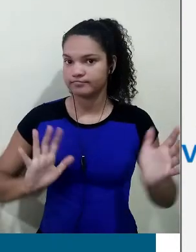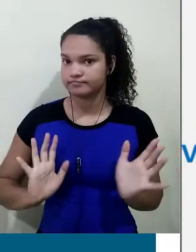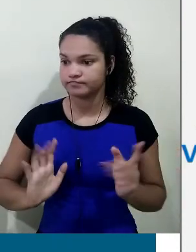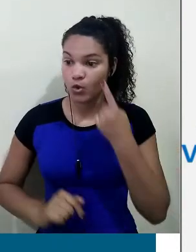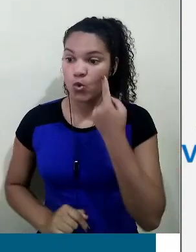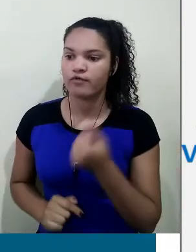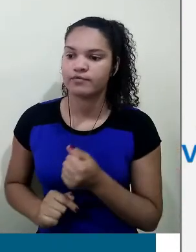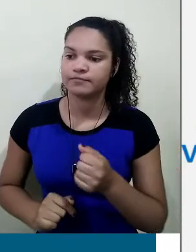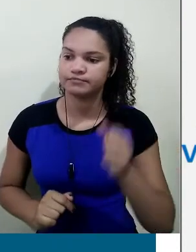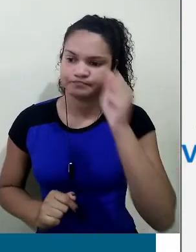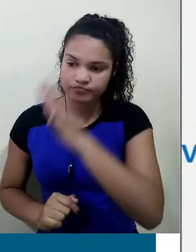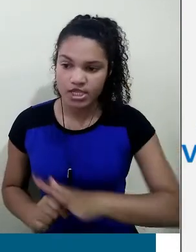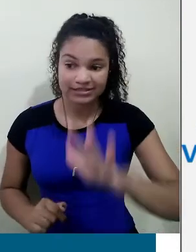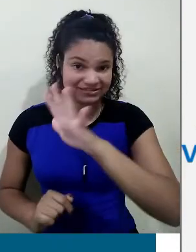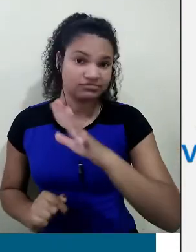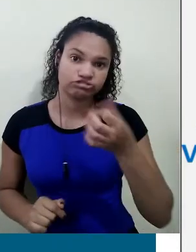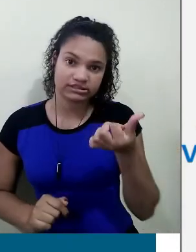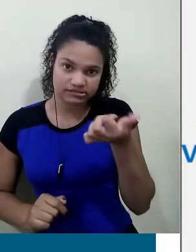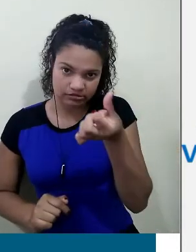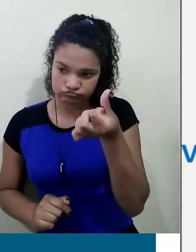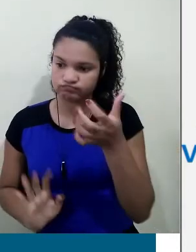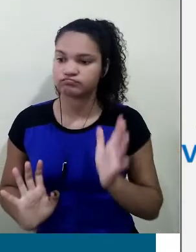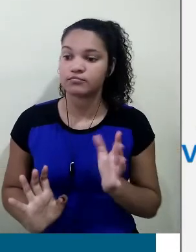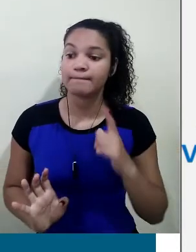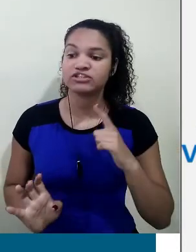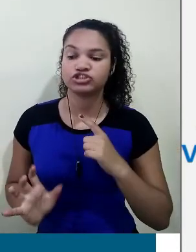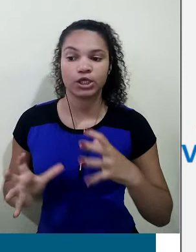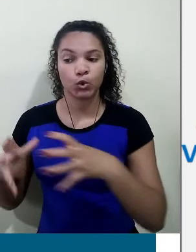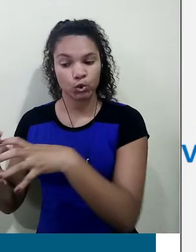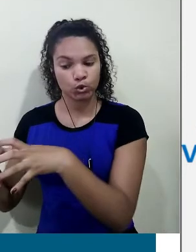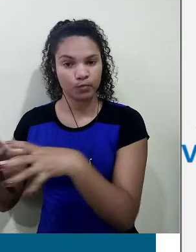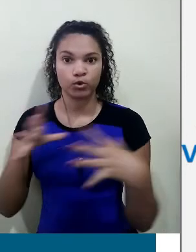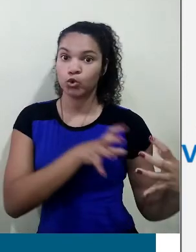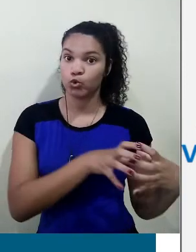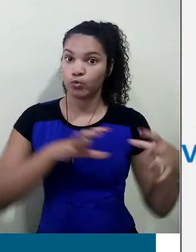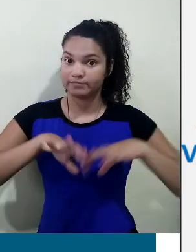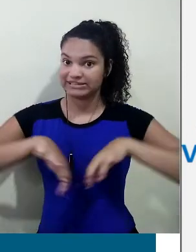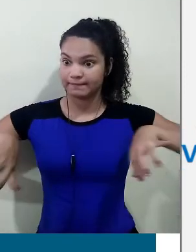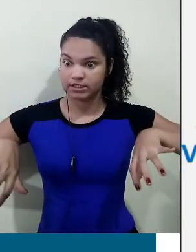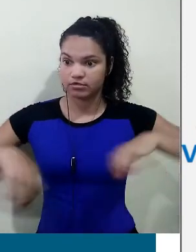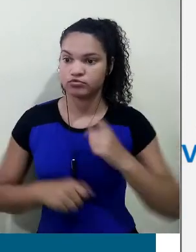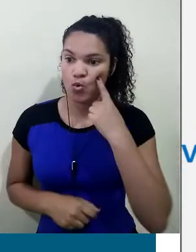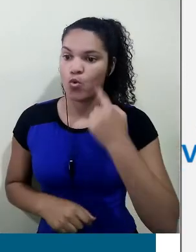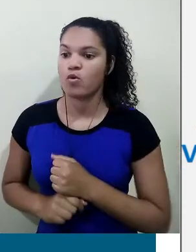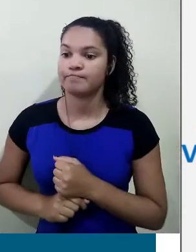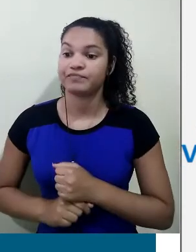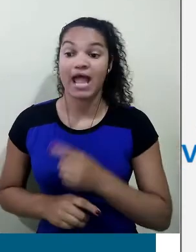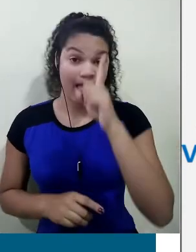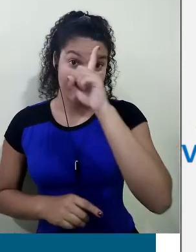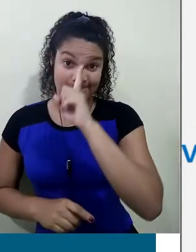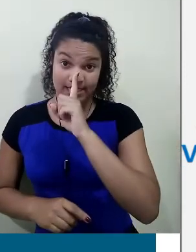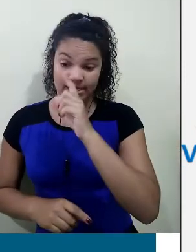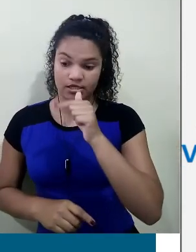amostral ômega, e dentro desse espaço amostral nós temos dois subconjuntos. O A, casos de indivíduos